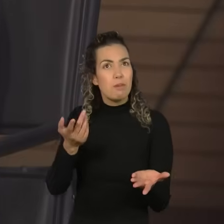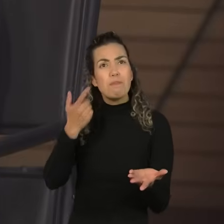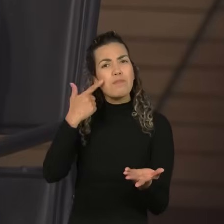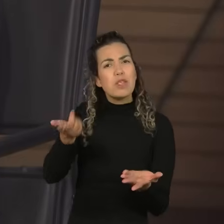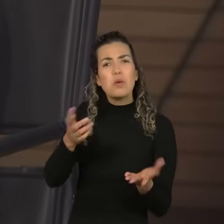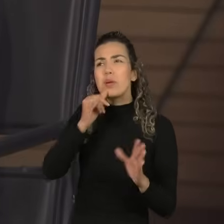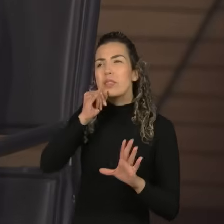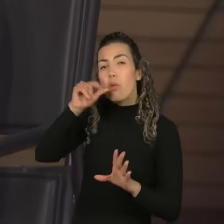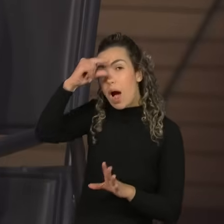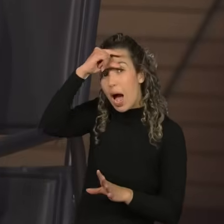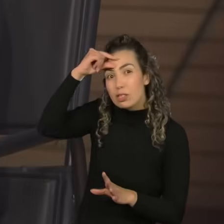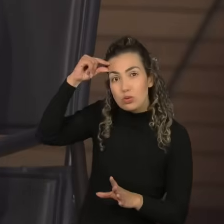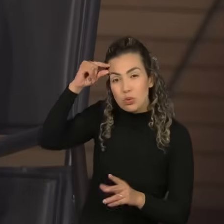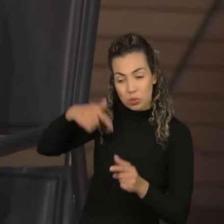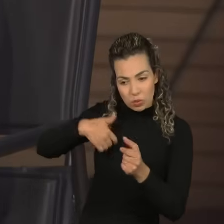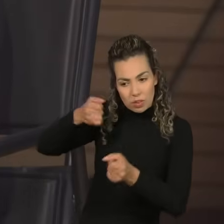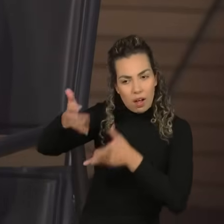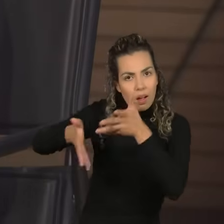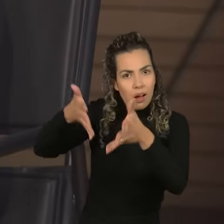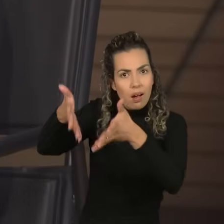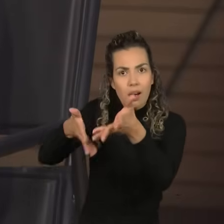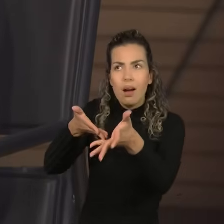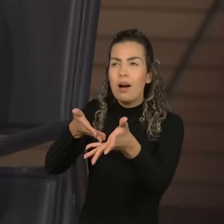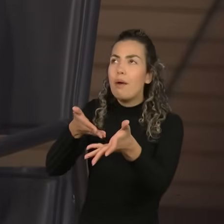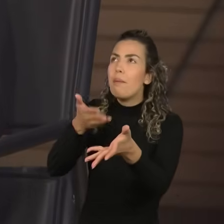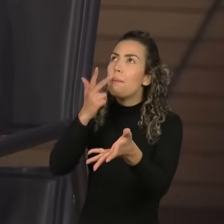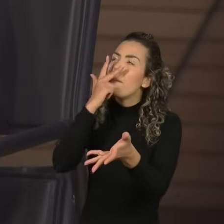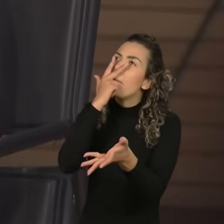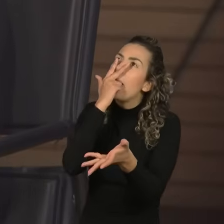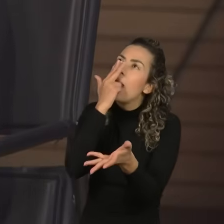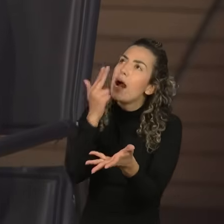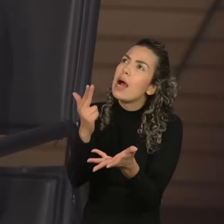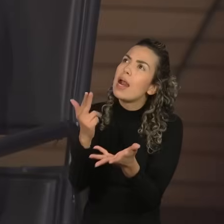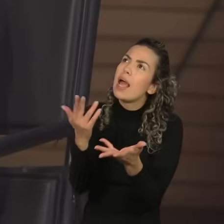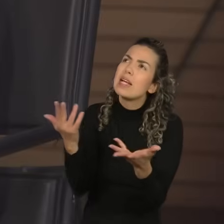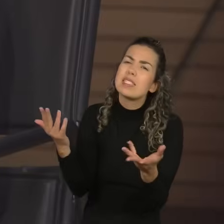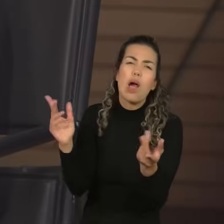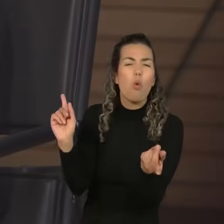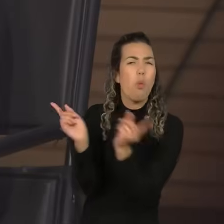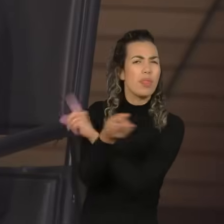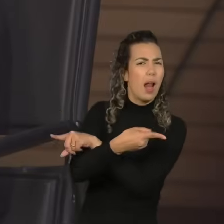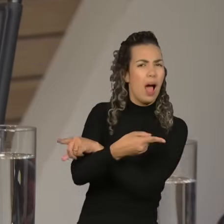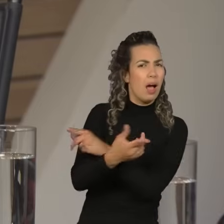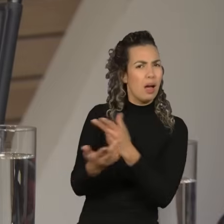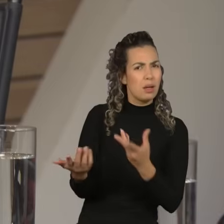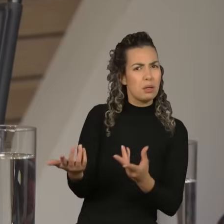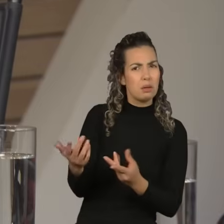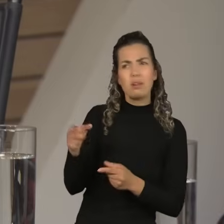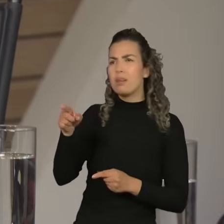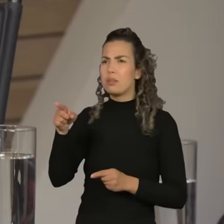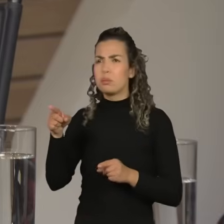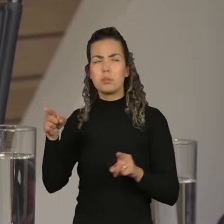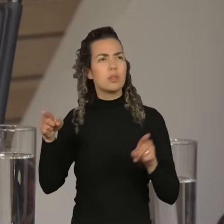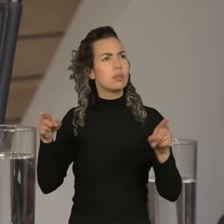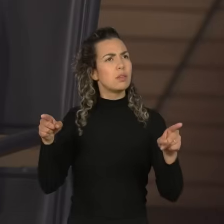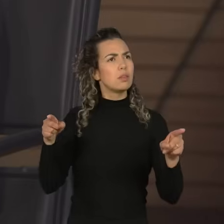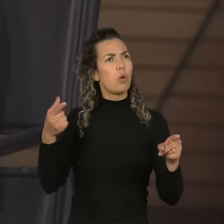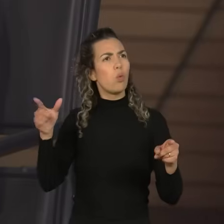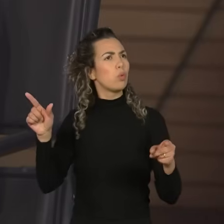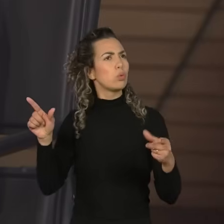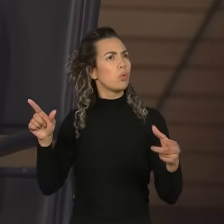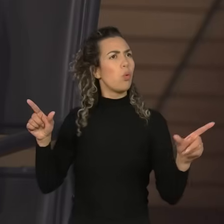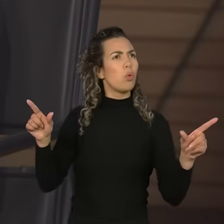do Cazuza tem sempre assim, algo que parece uma contradição, que está convivendo com